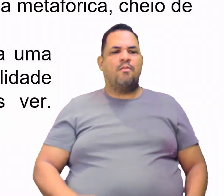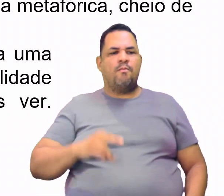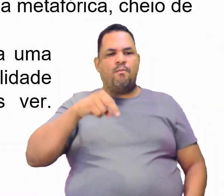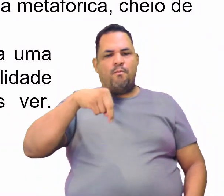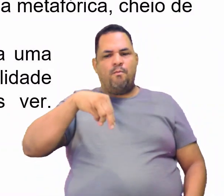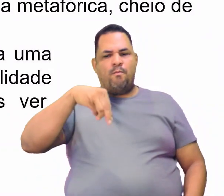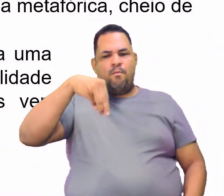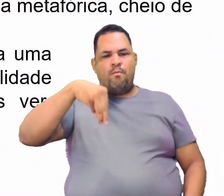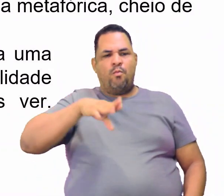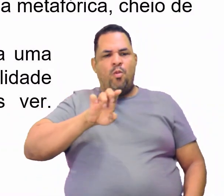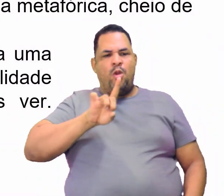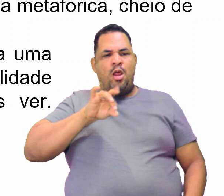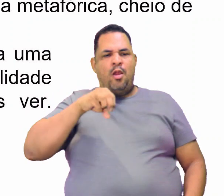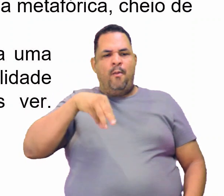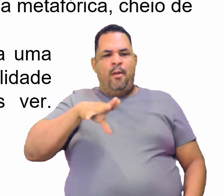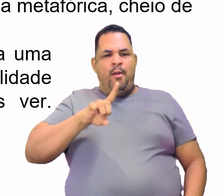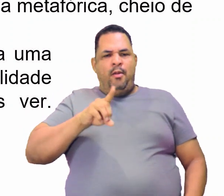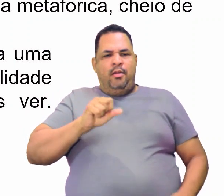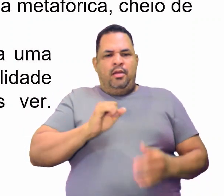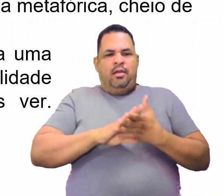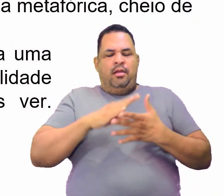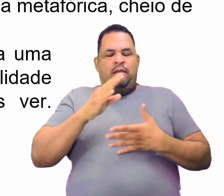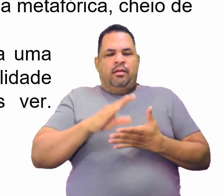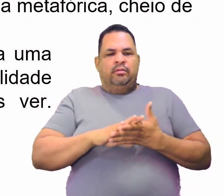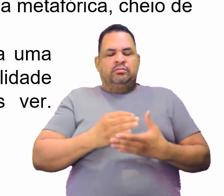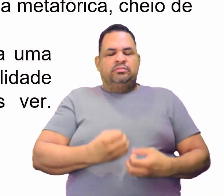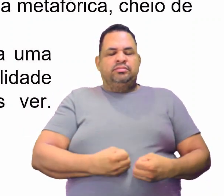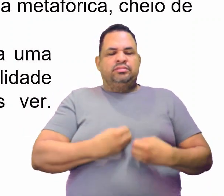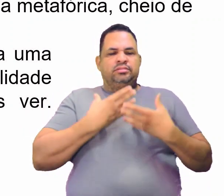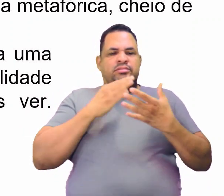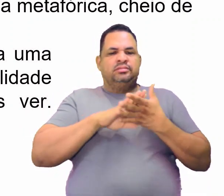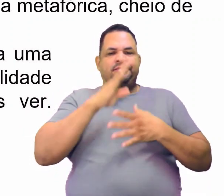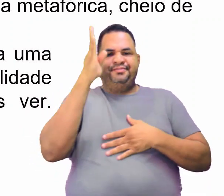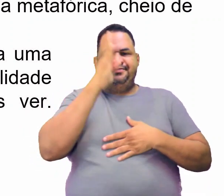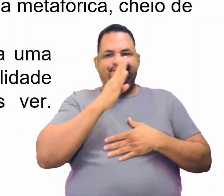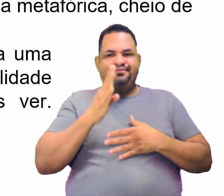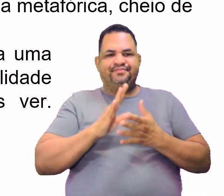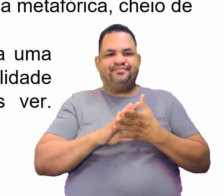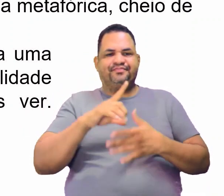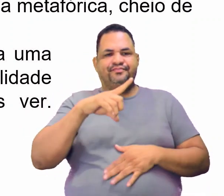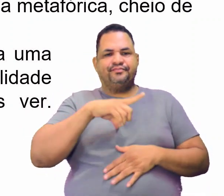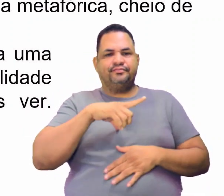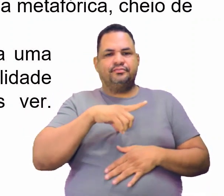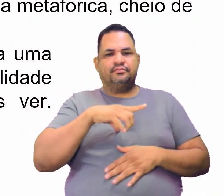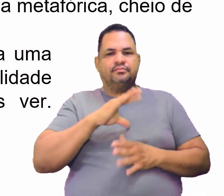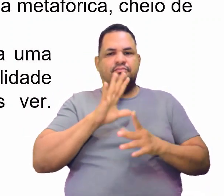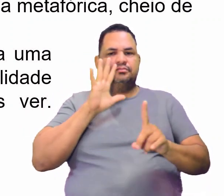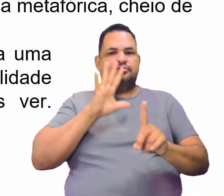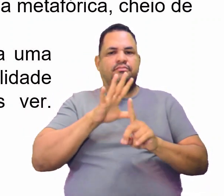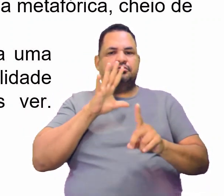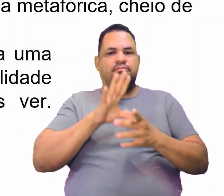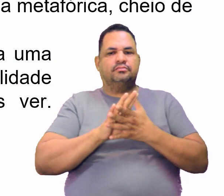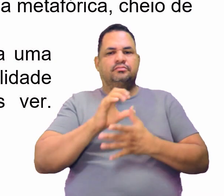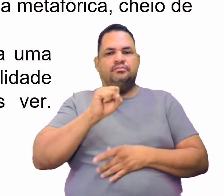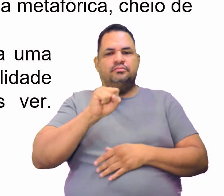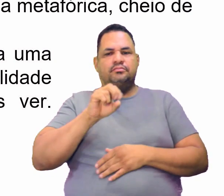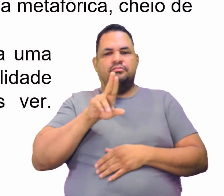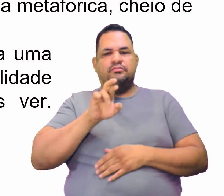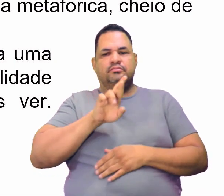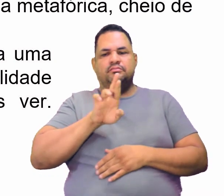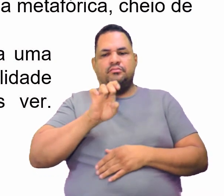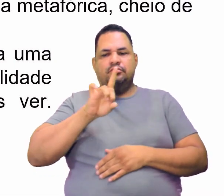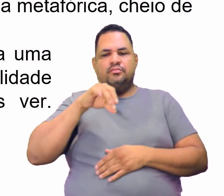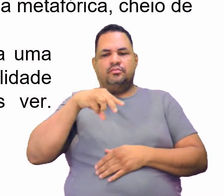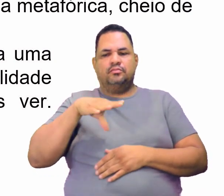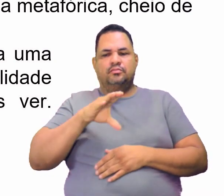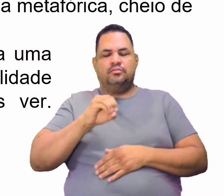poeta brasileiro, é um dos poucos poetas nacionais efetivamente influenciado pelo